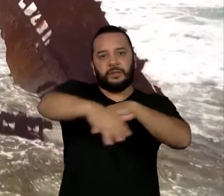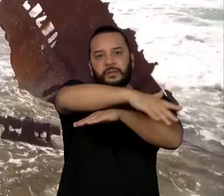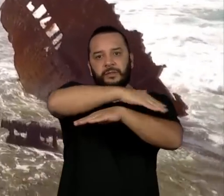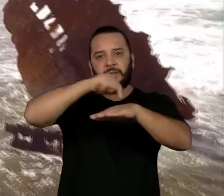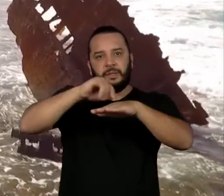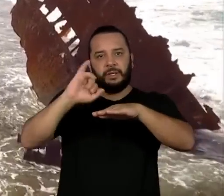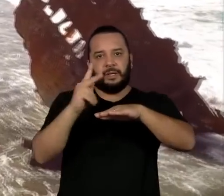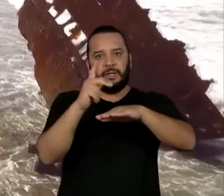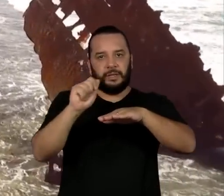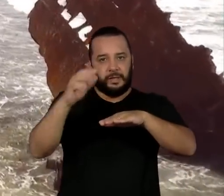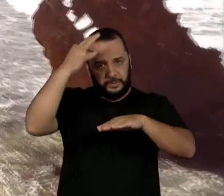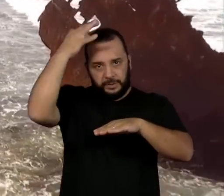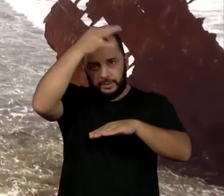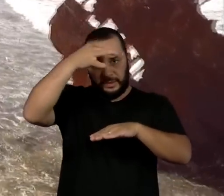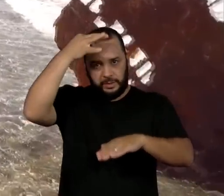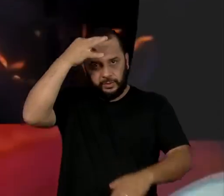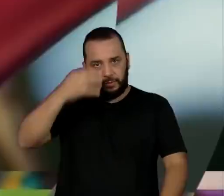Santo.